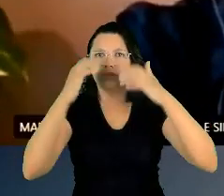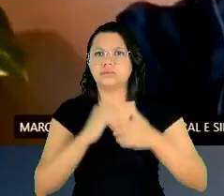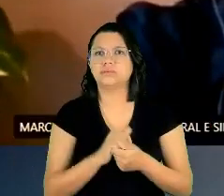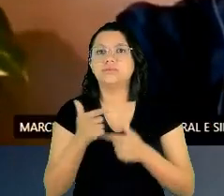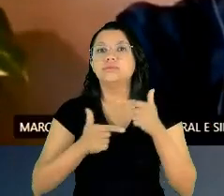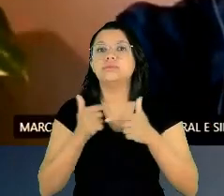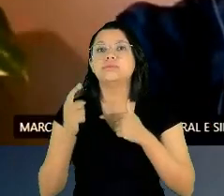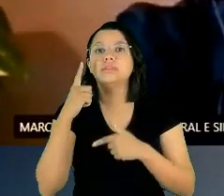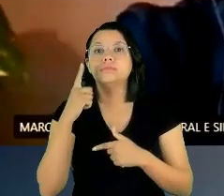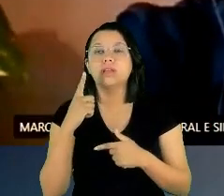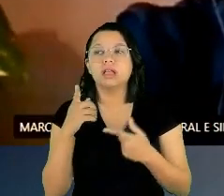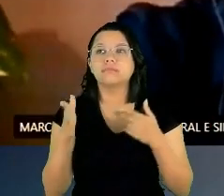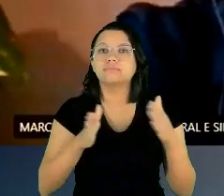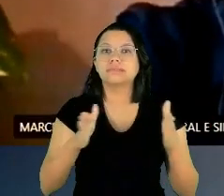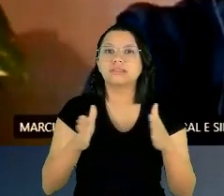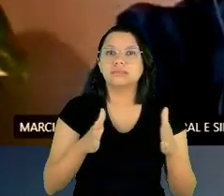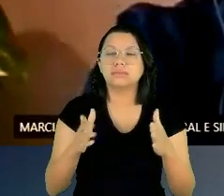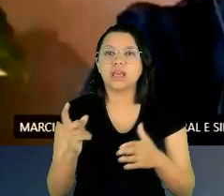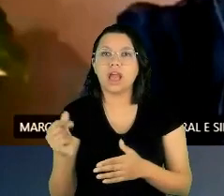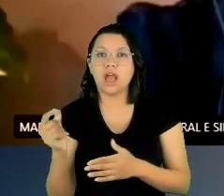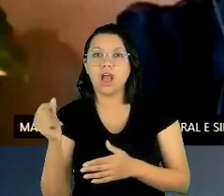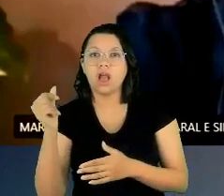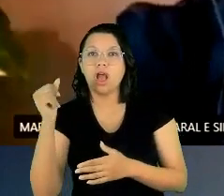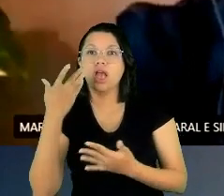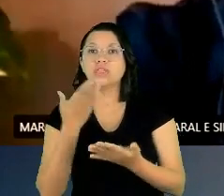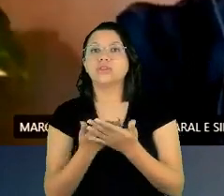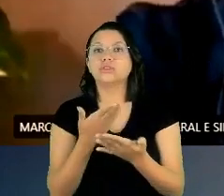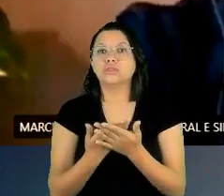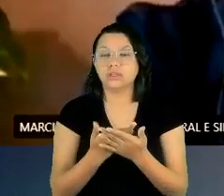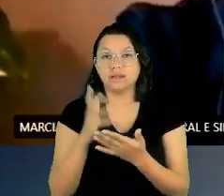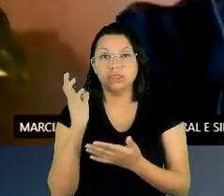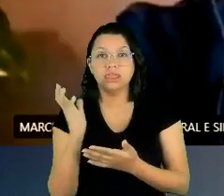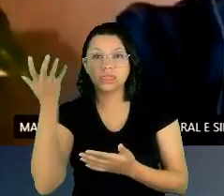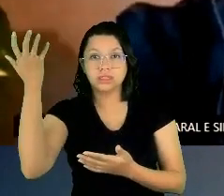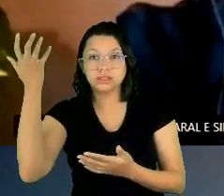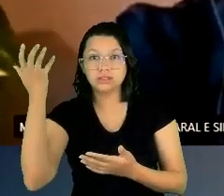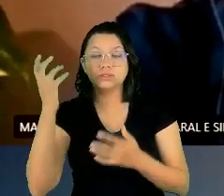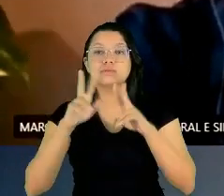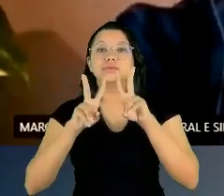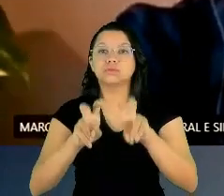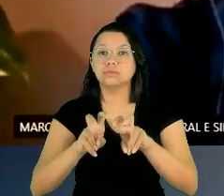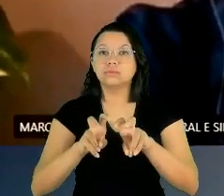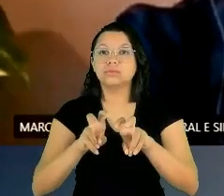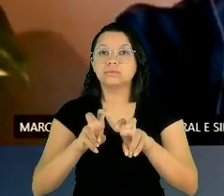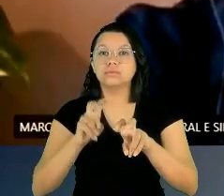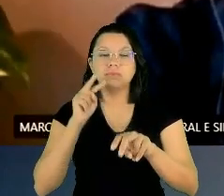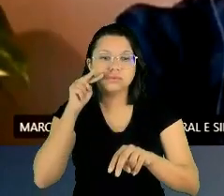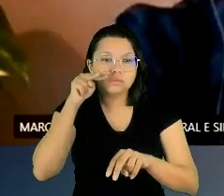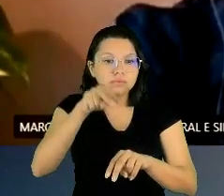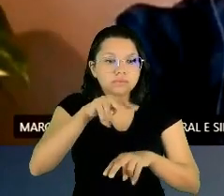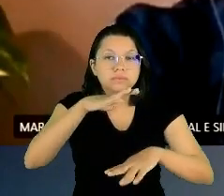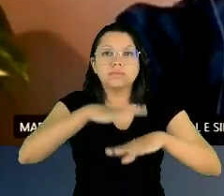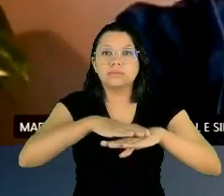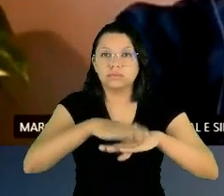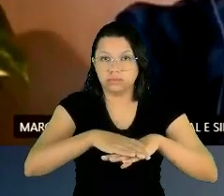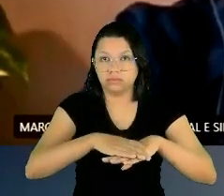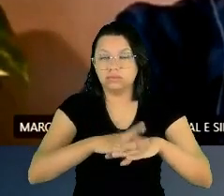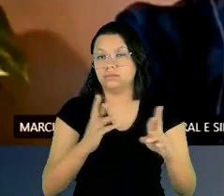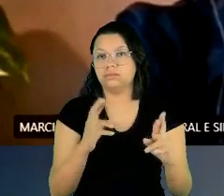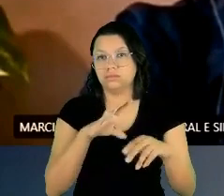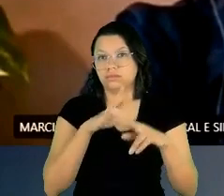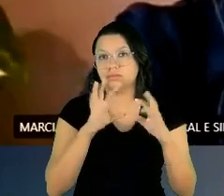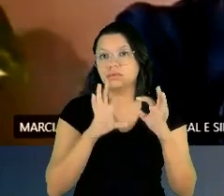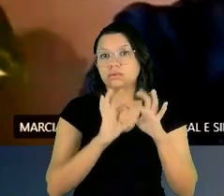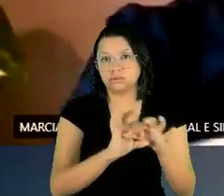atividade cerebral, no momento, numa época em que a economia estudava a tomada de decisão sobre a ótica